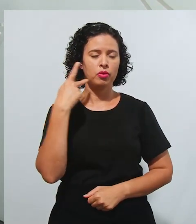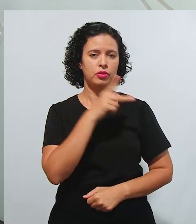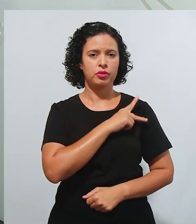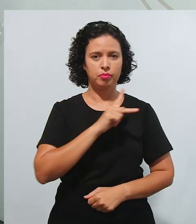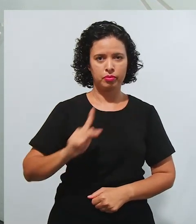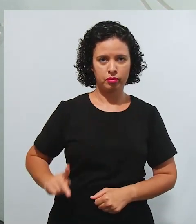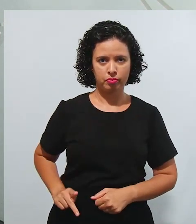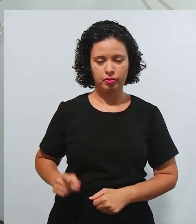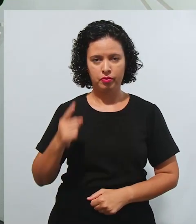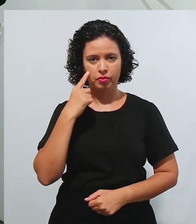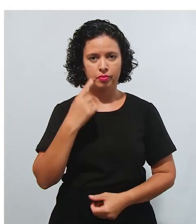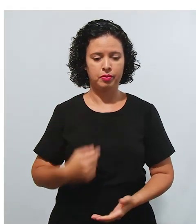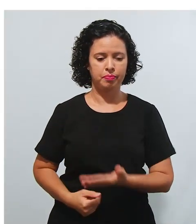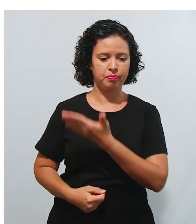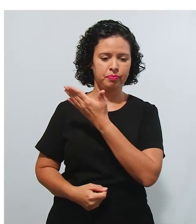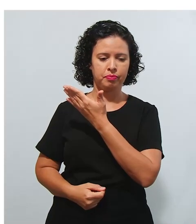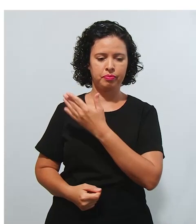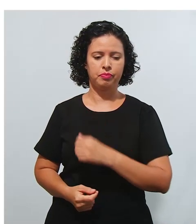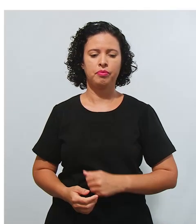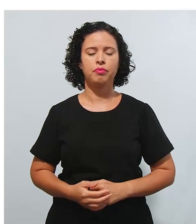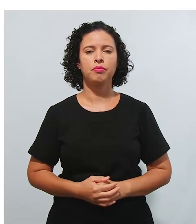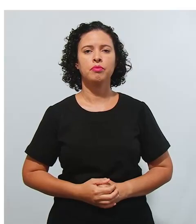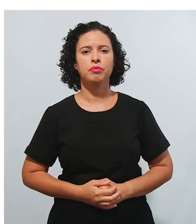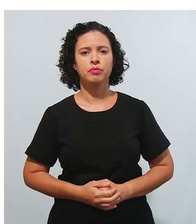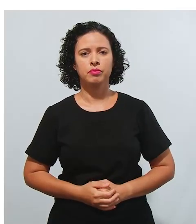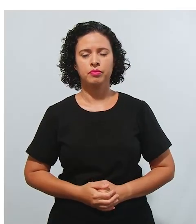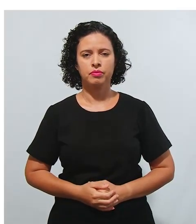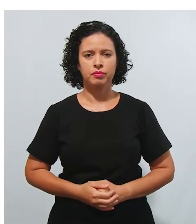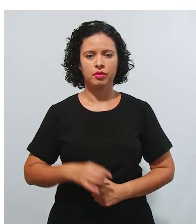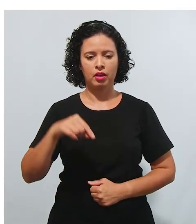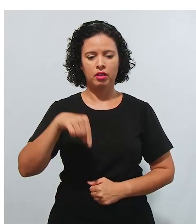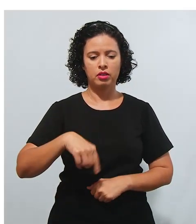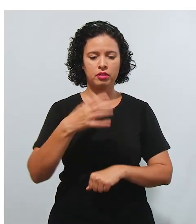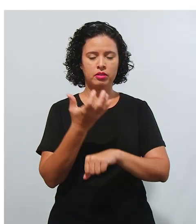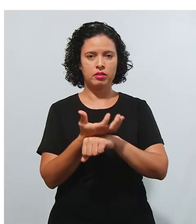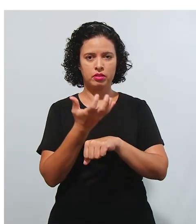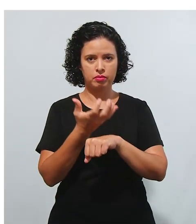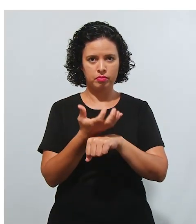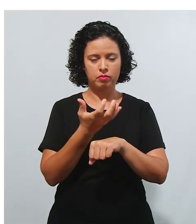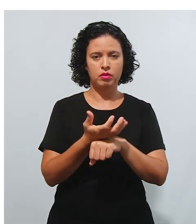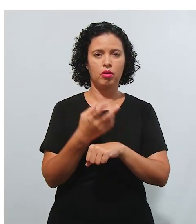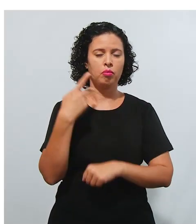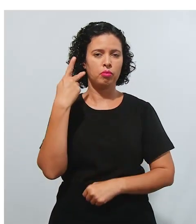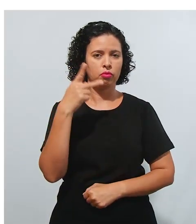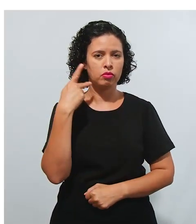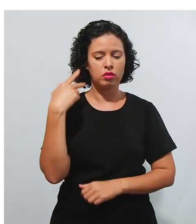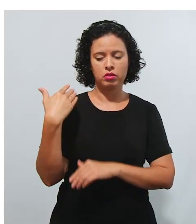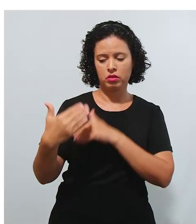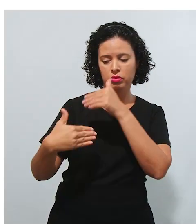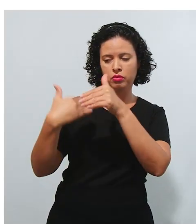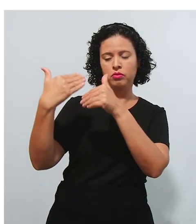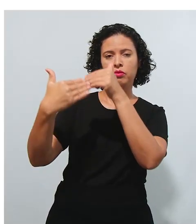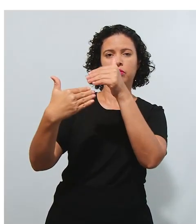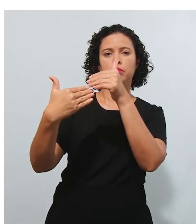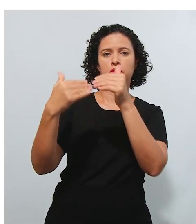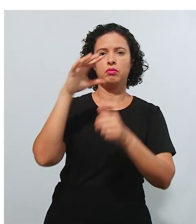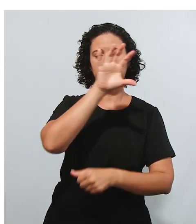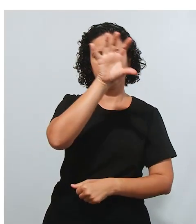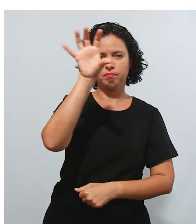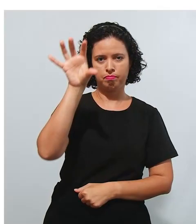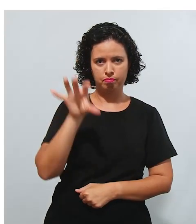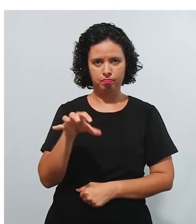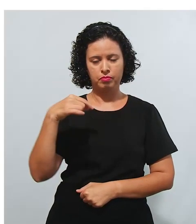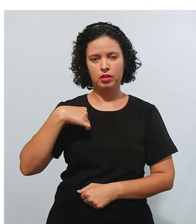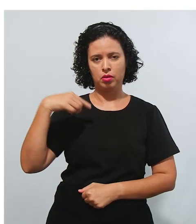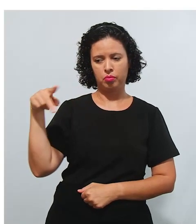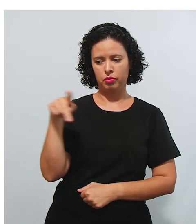pública. Vamos ver ali nos slides? Essa disciplina, então, de Políticas Públicas e Desenvolvimento Regional. Sou a professora